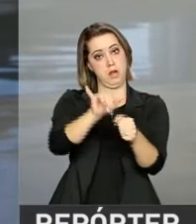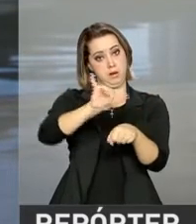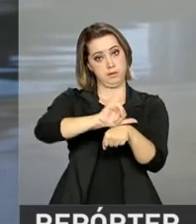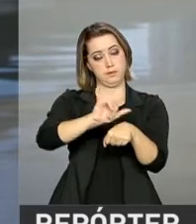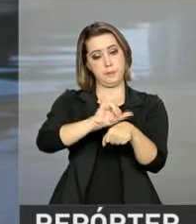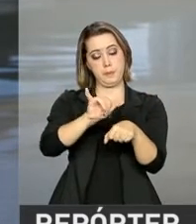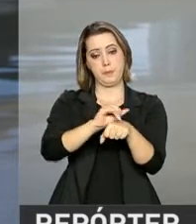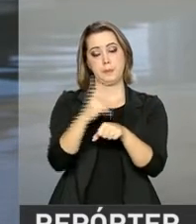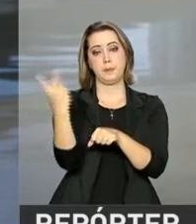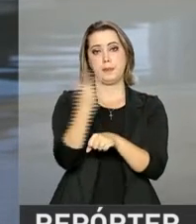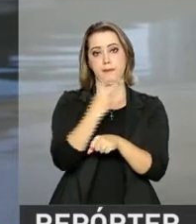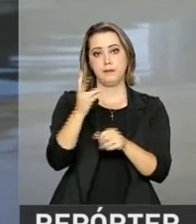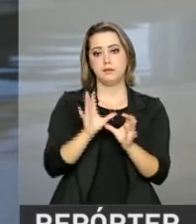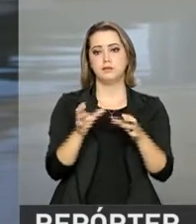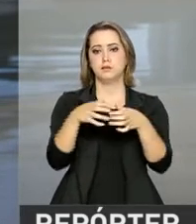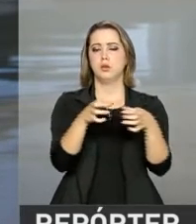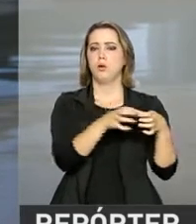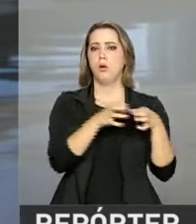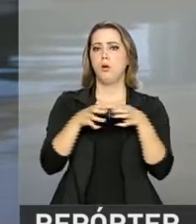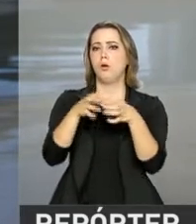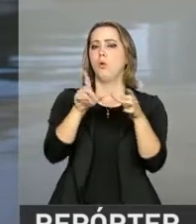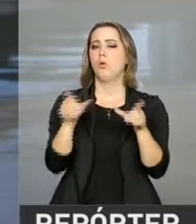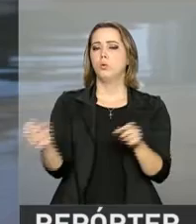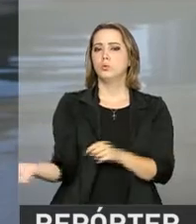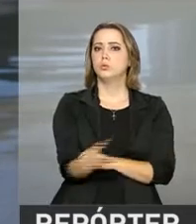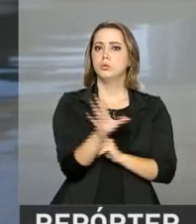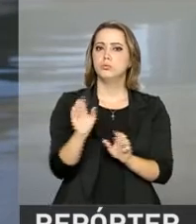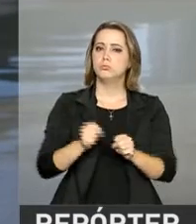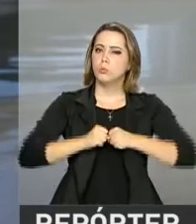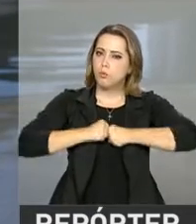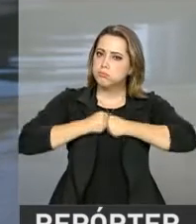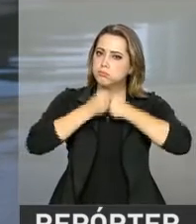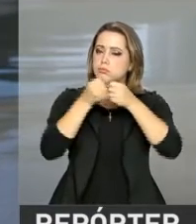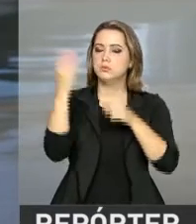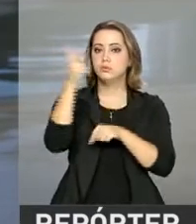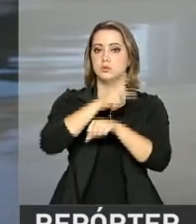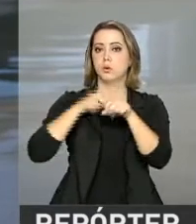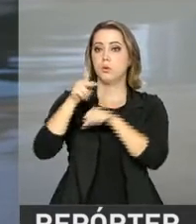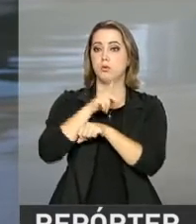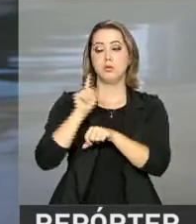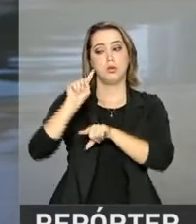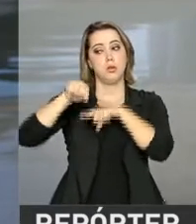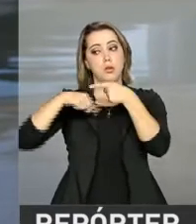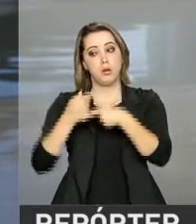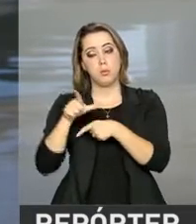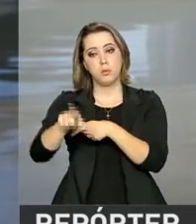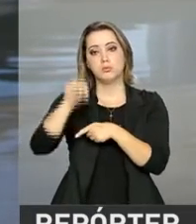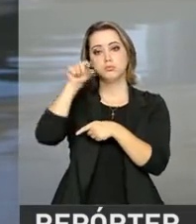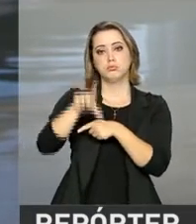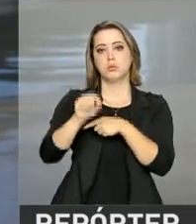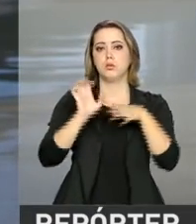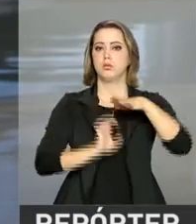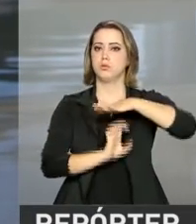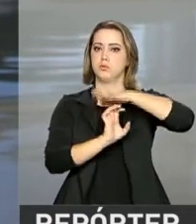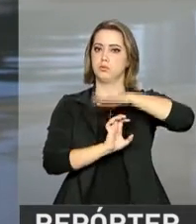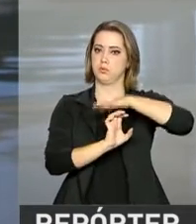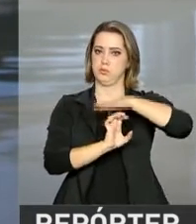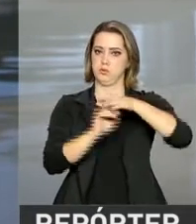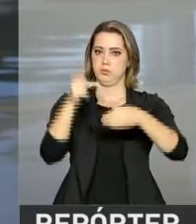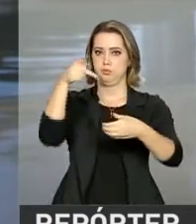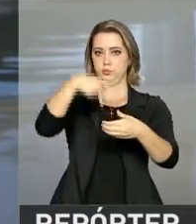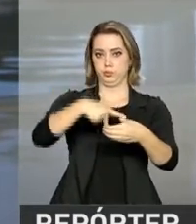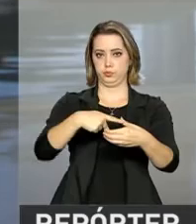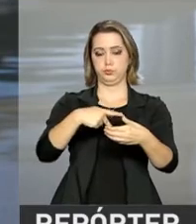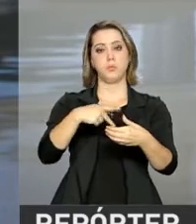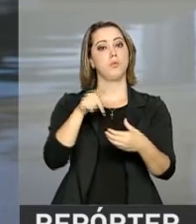essas duas áreas devem ter um novo impulso no país a partir de decisões da petrobras a empresa definiu no ano